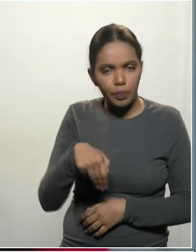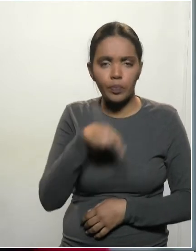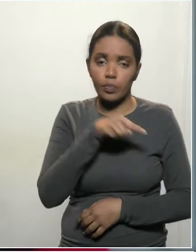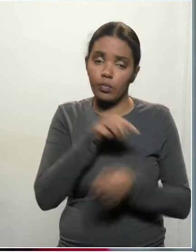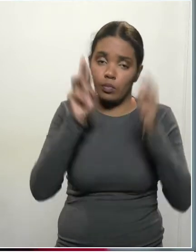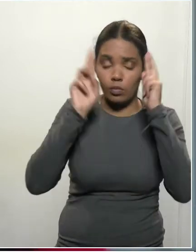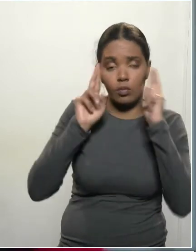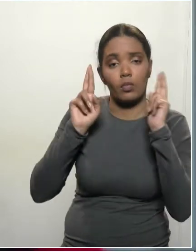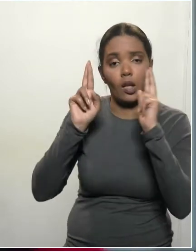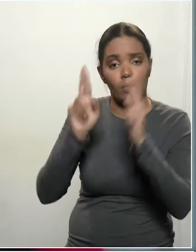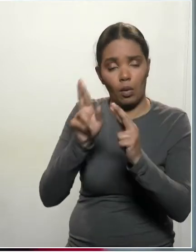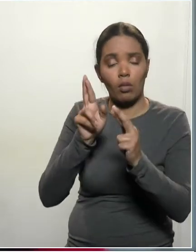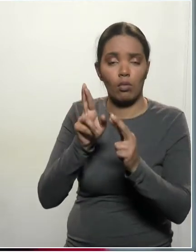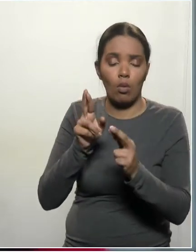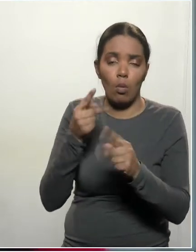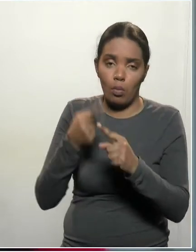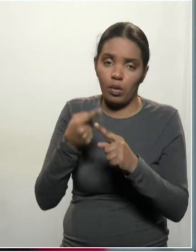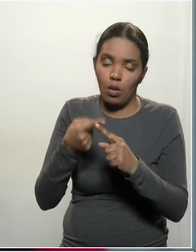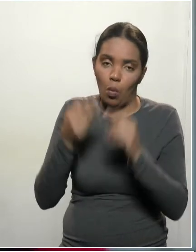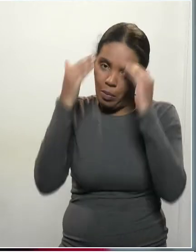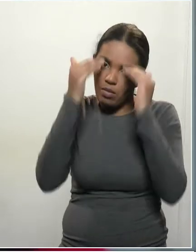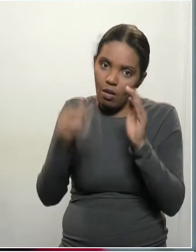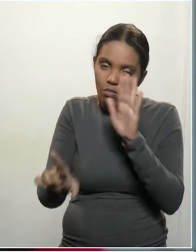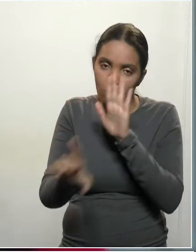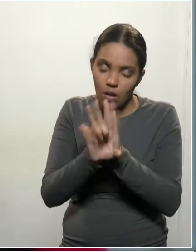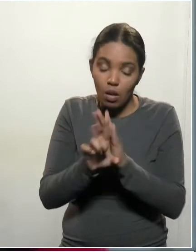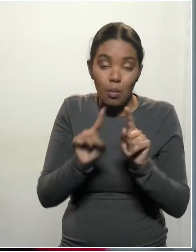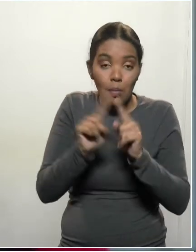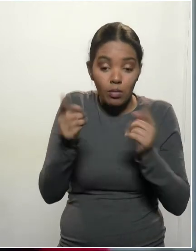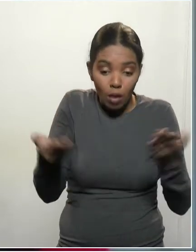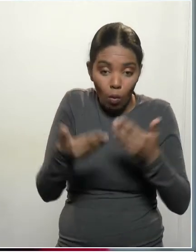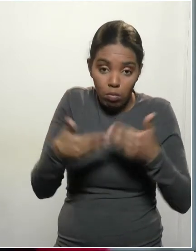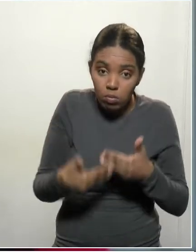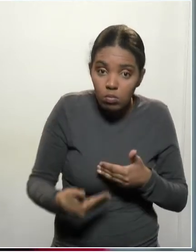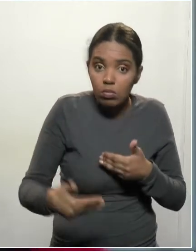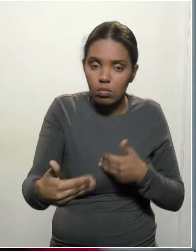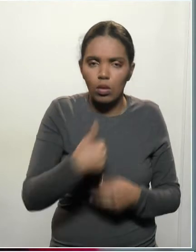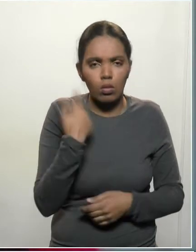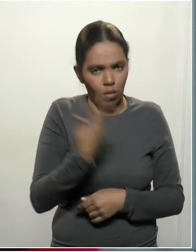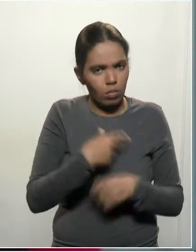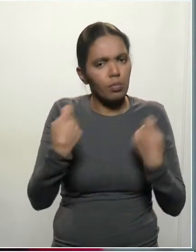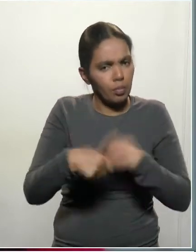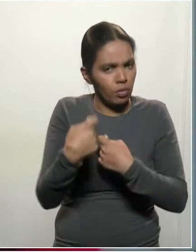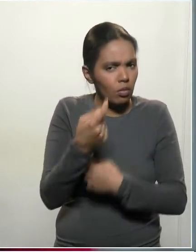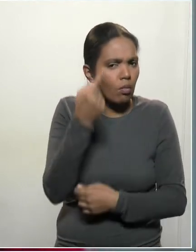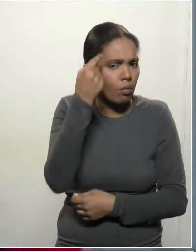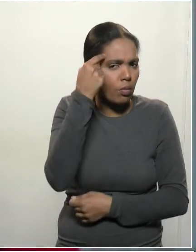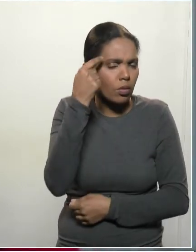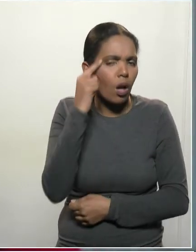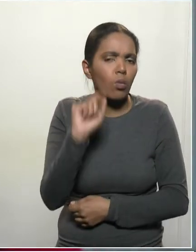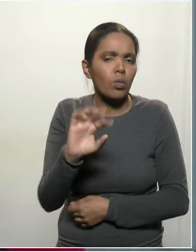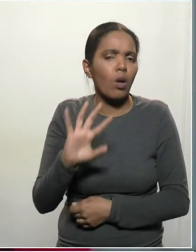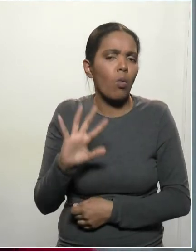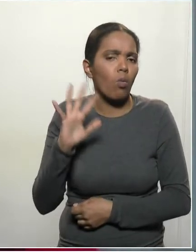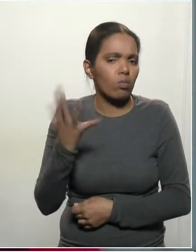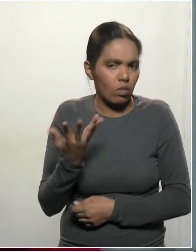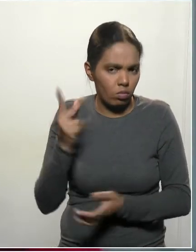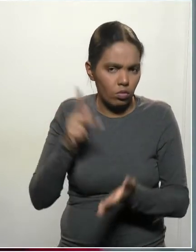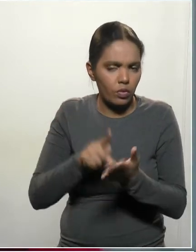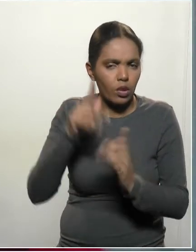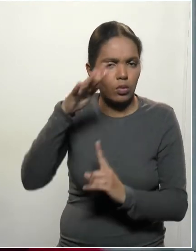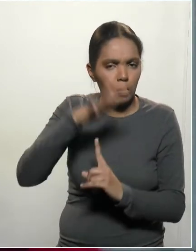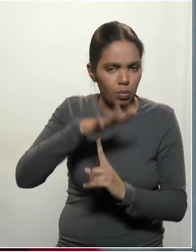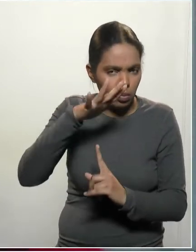sua obrigação, mas a partir de hoje que possamos pensar no que está acontecendo no